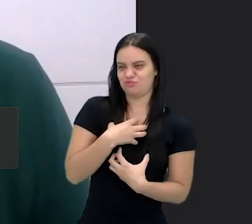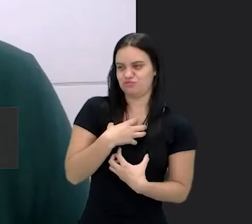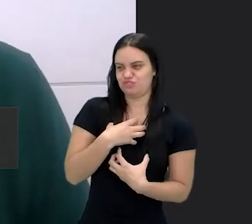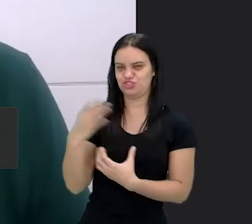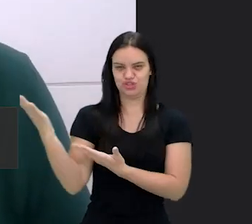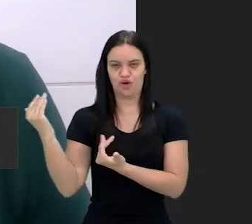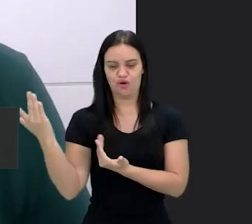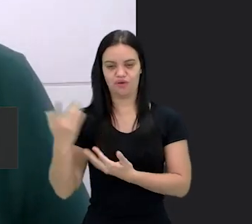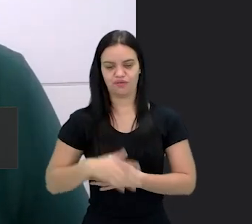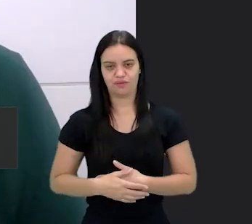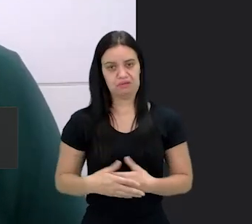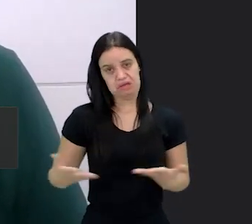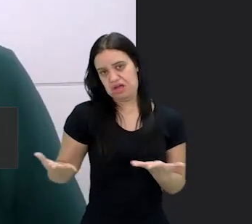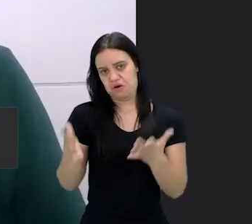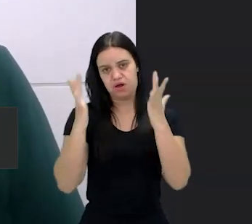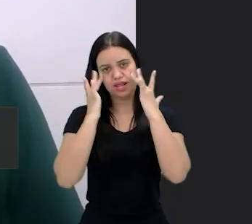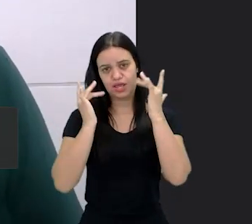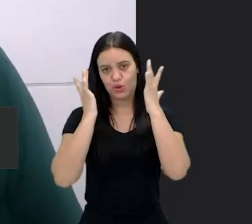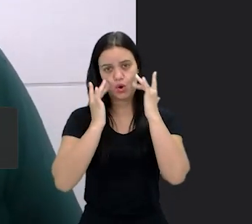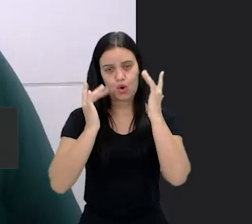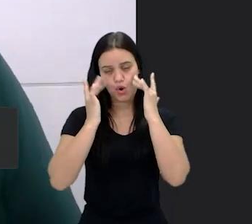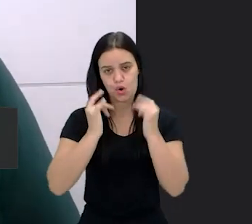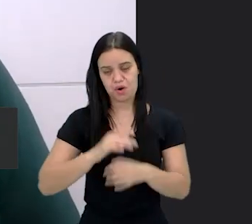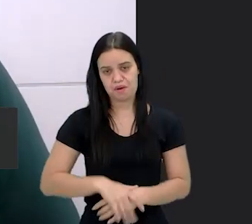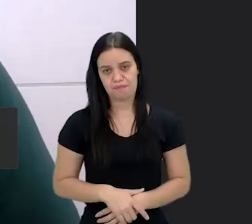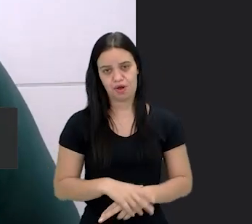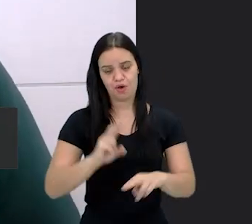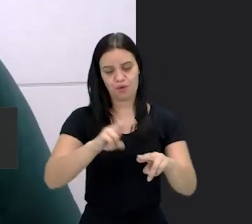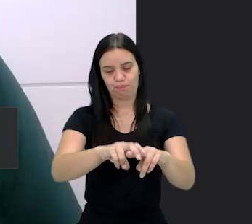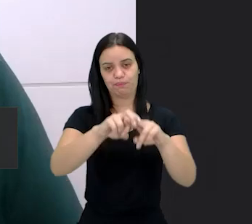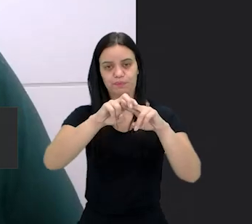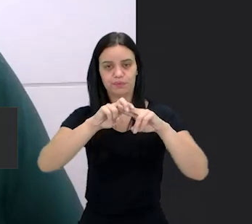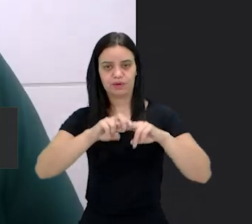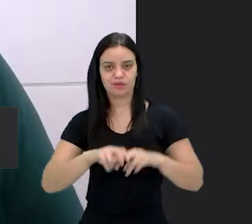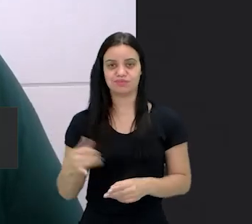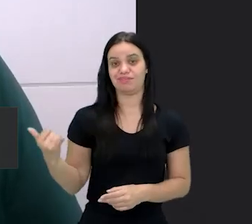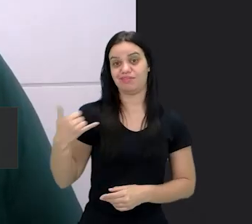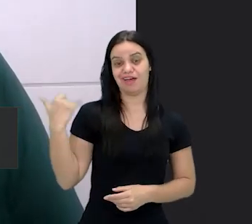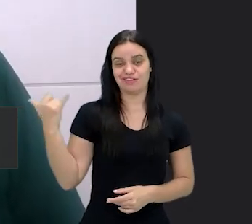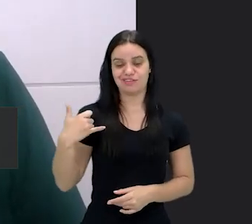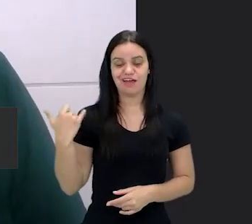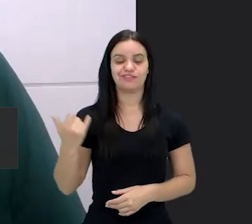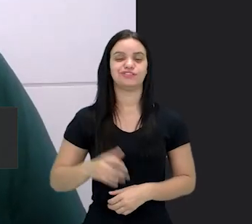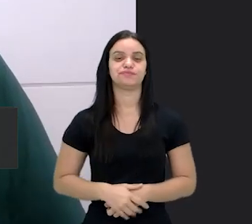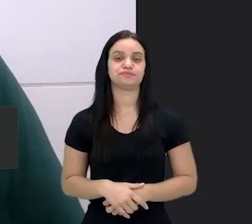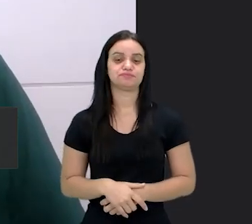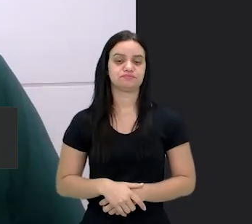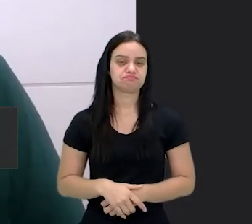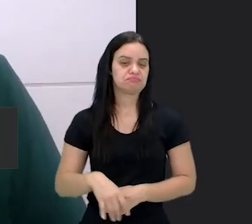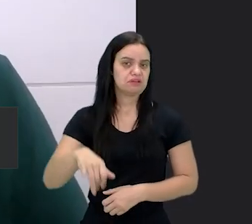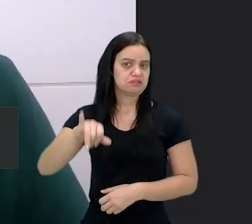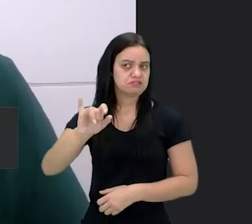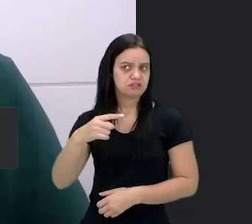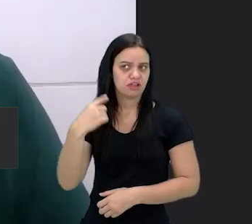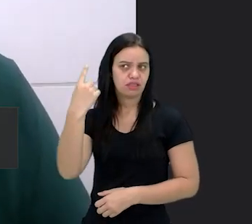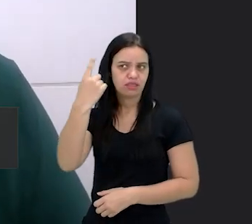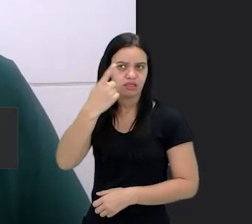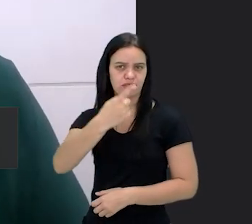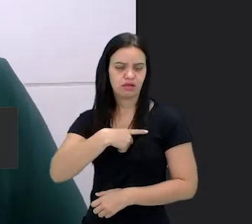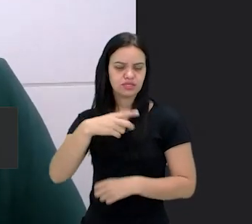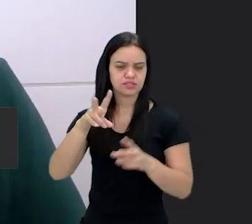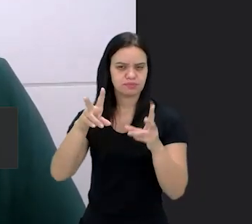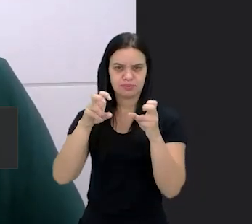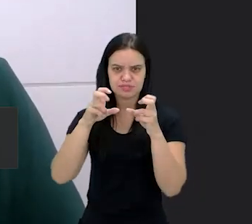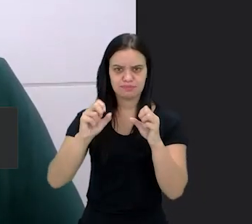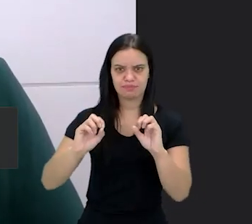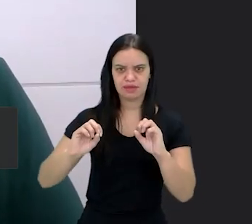seriam naturais, né? Por conta da idade que ela tem. E se a gente observar tudo que ela